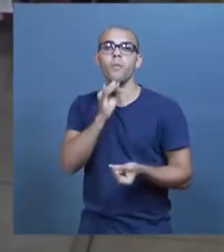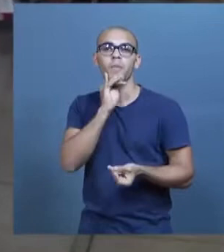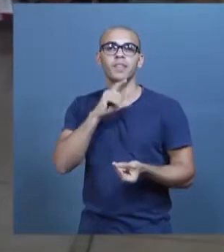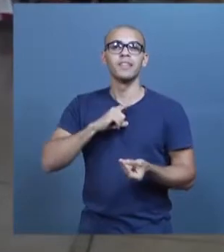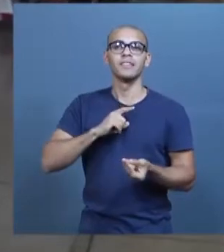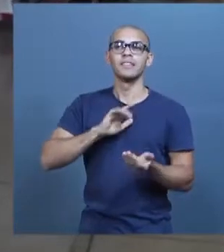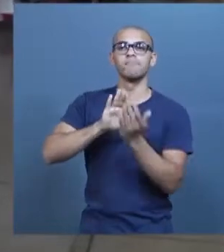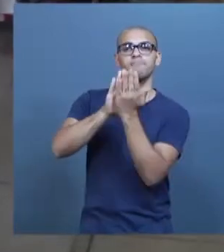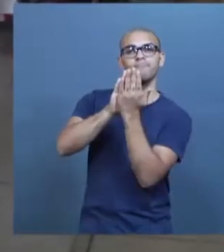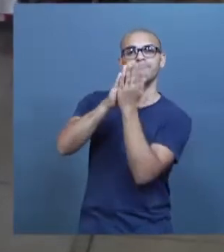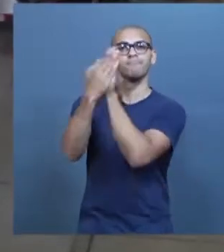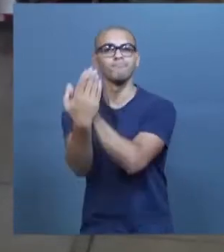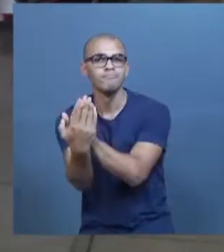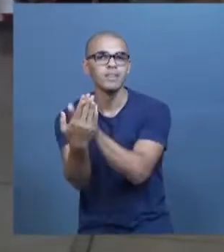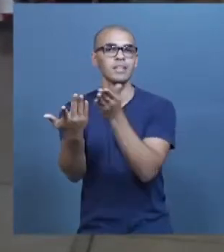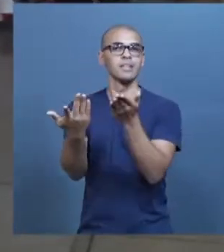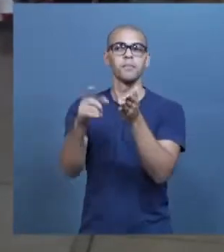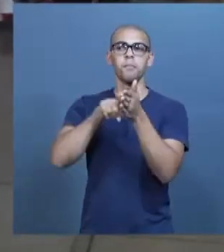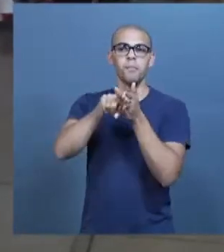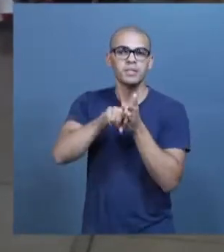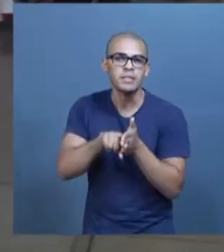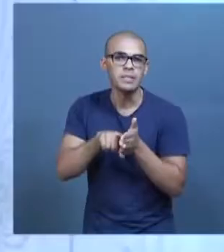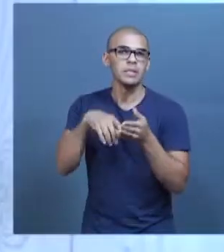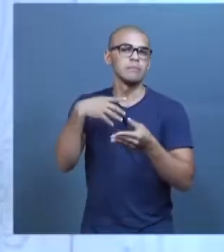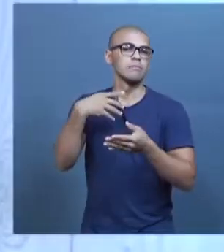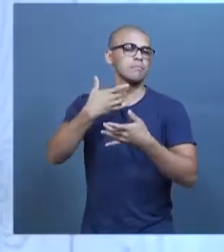outros países, pesquisa de outros países.